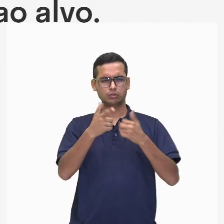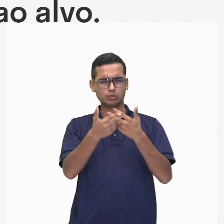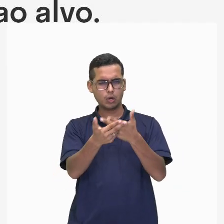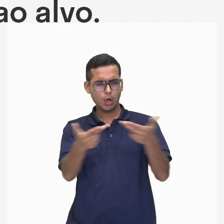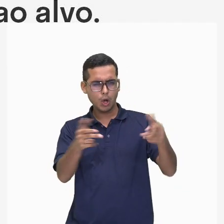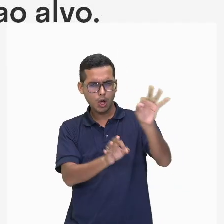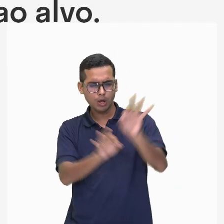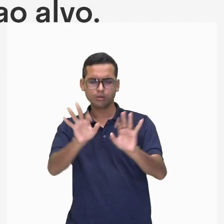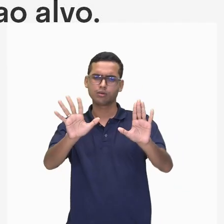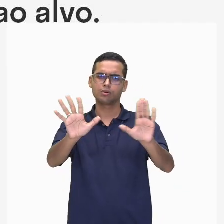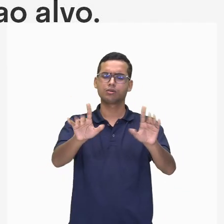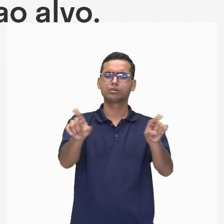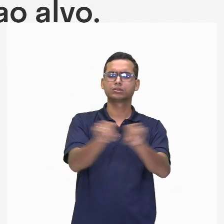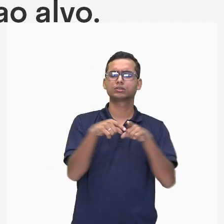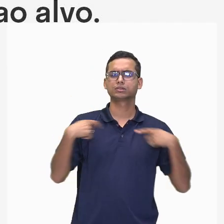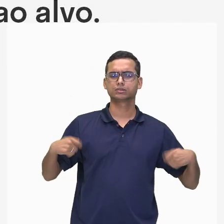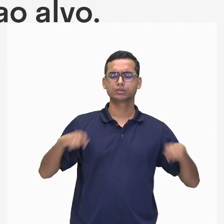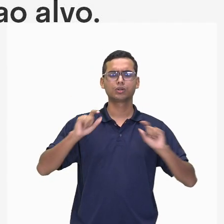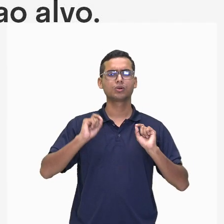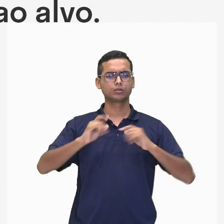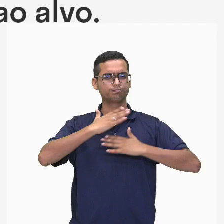com bastante